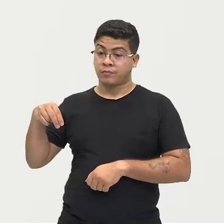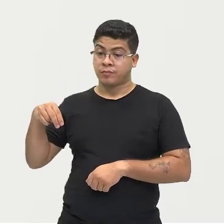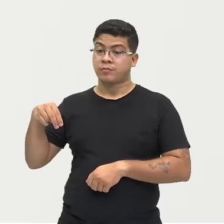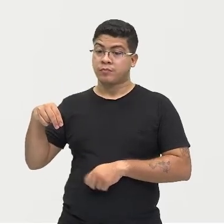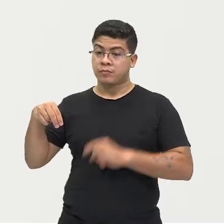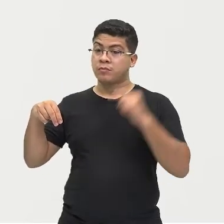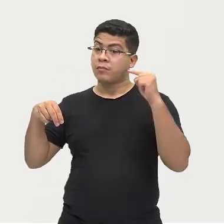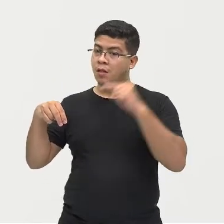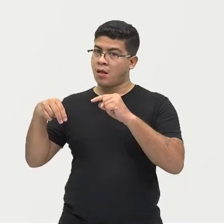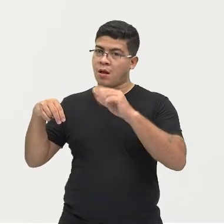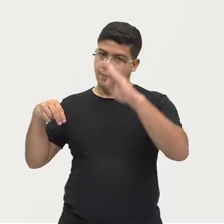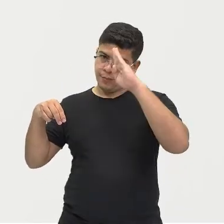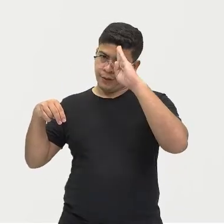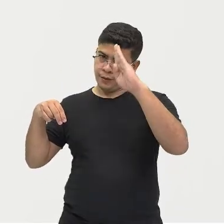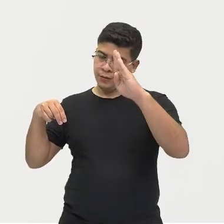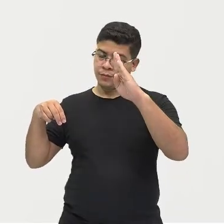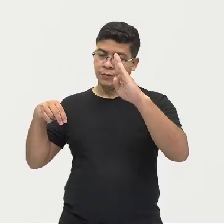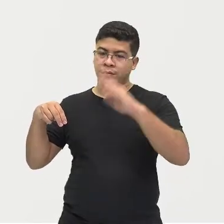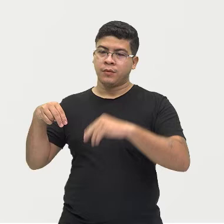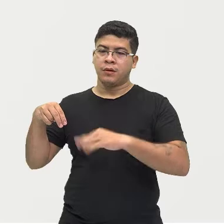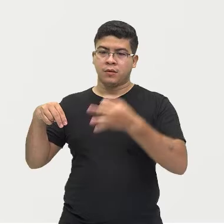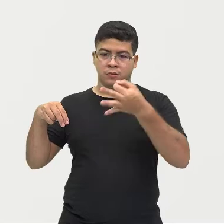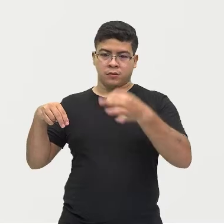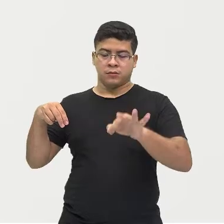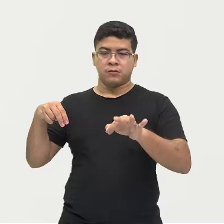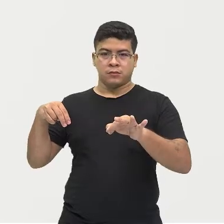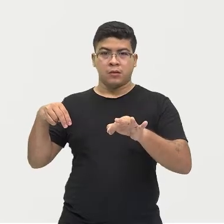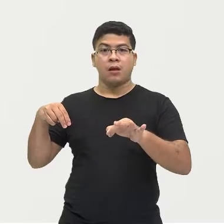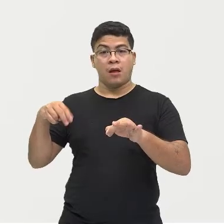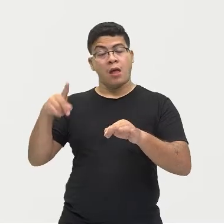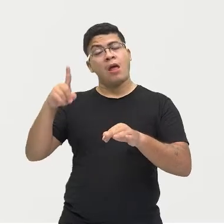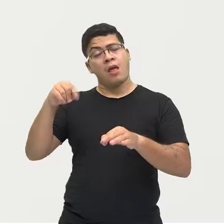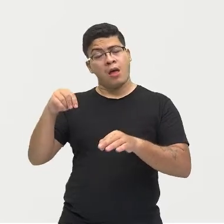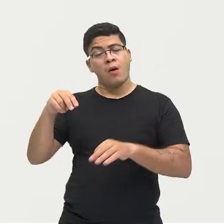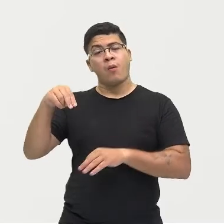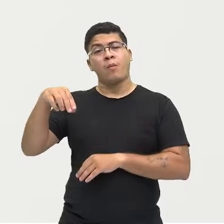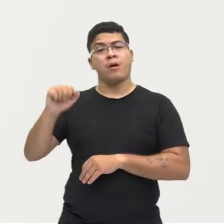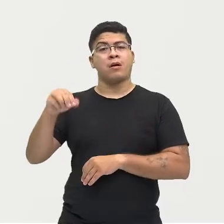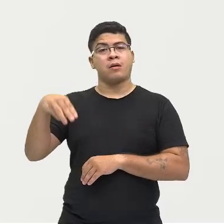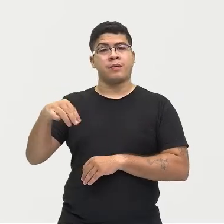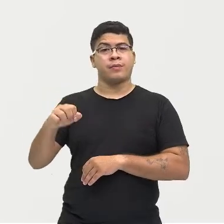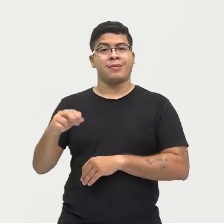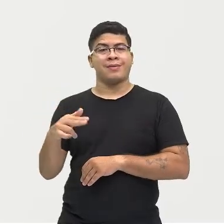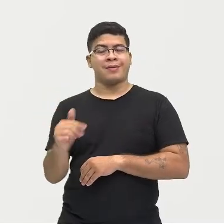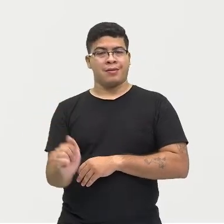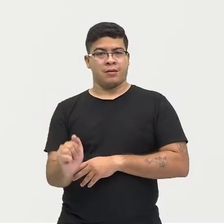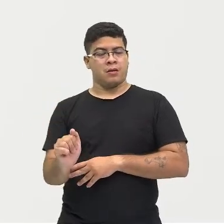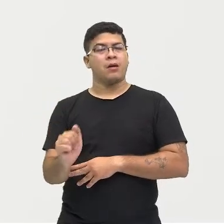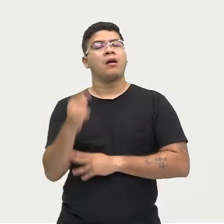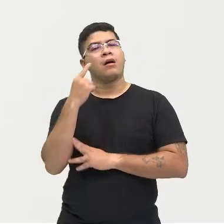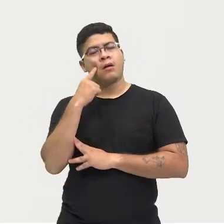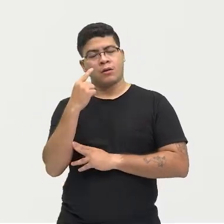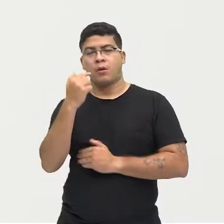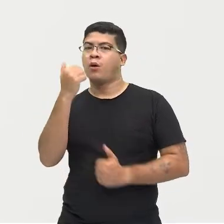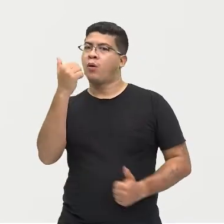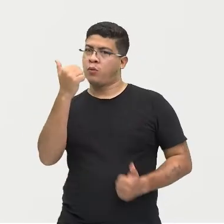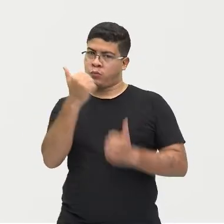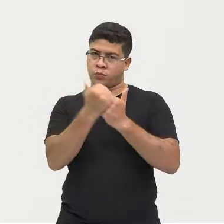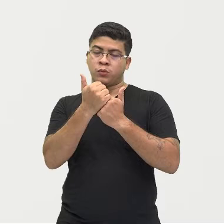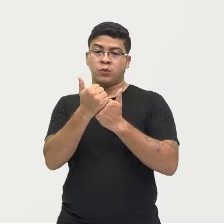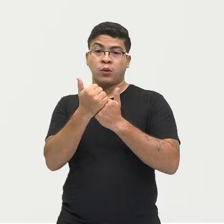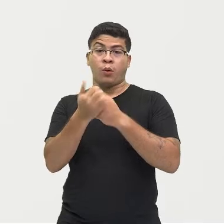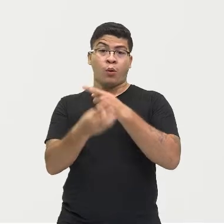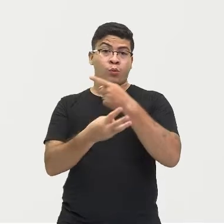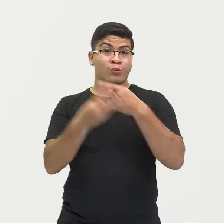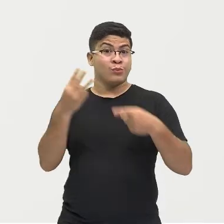do composto, certo? Porque é uma amina e essa amina ela foi substituída, os